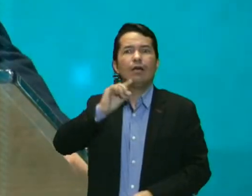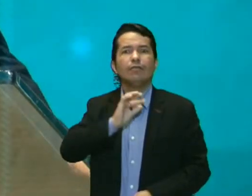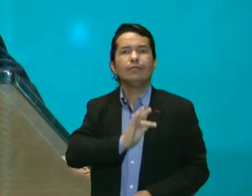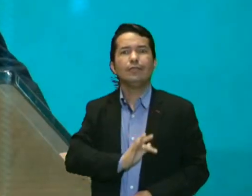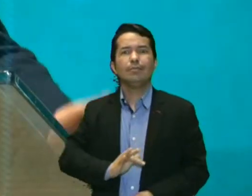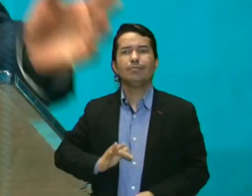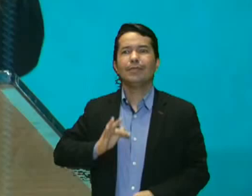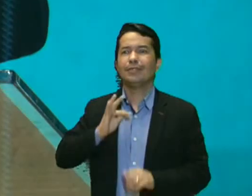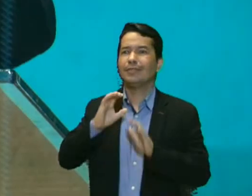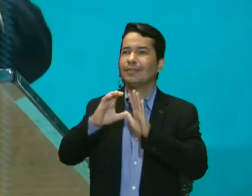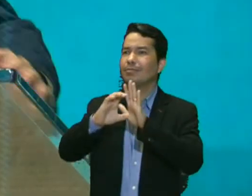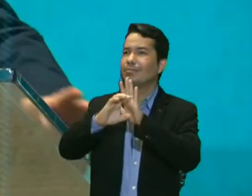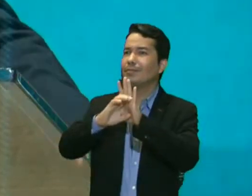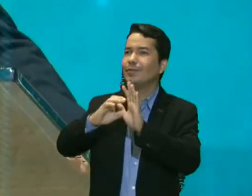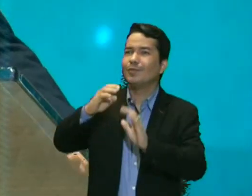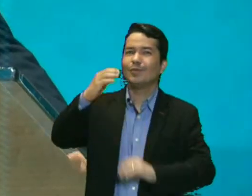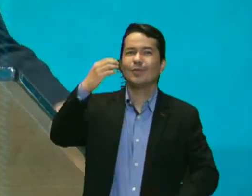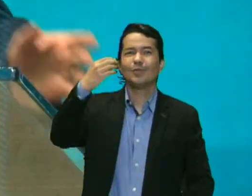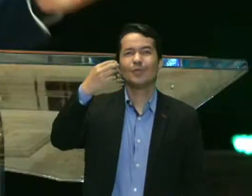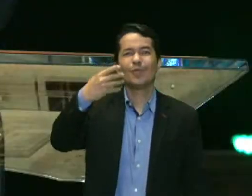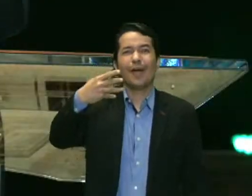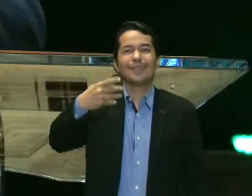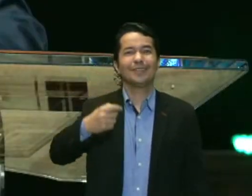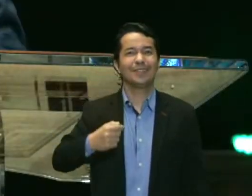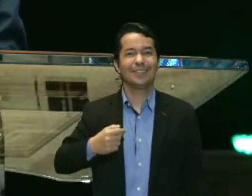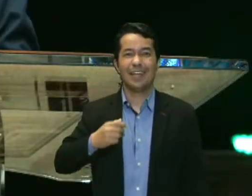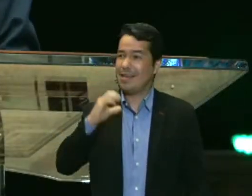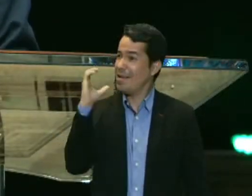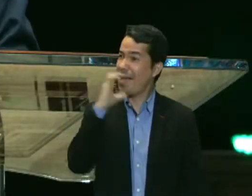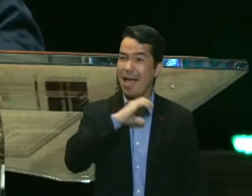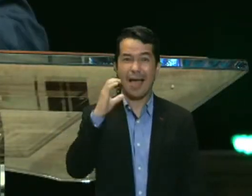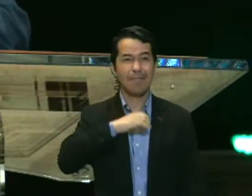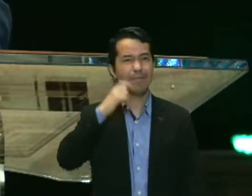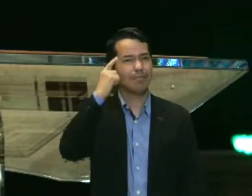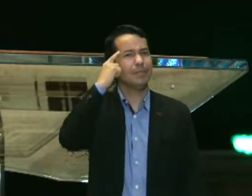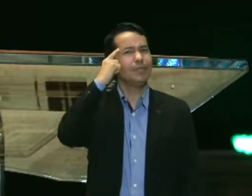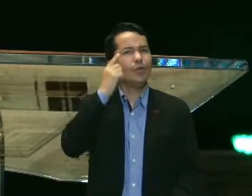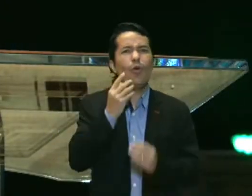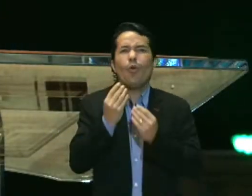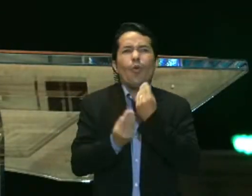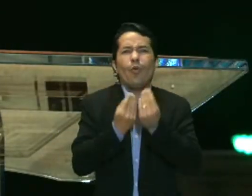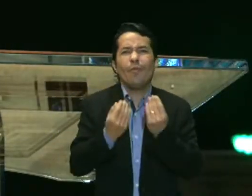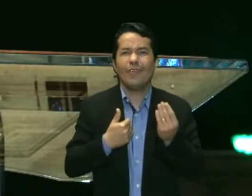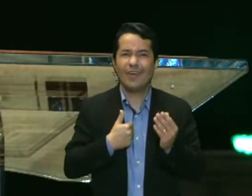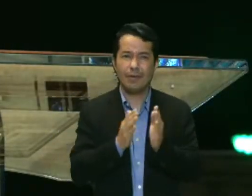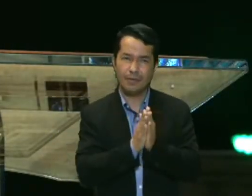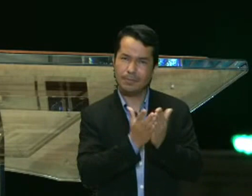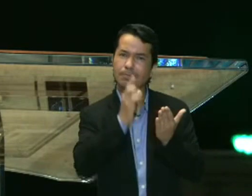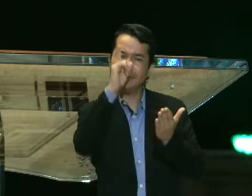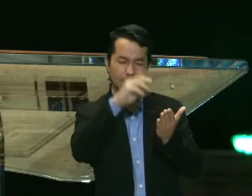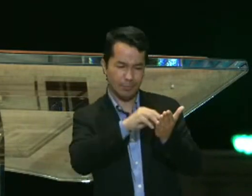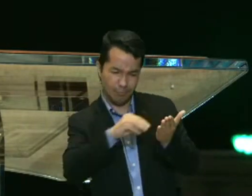meditando, que já vinha lendo, que já vinha fazendo as minhas anotações.